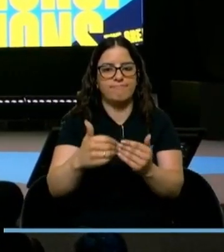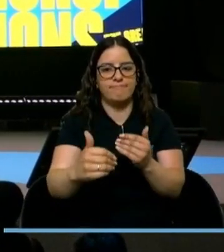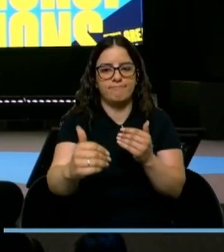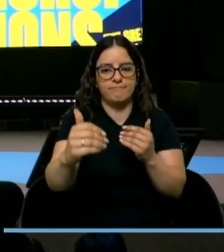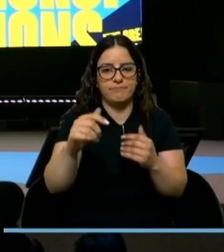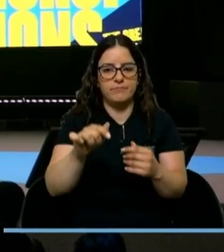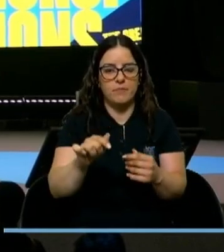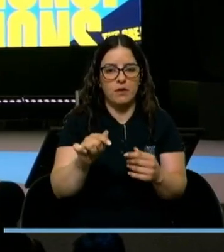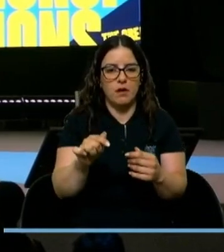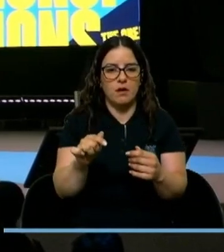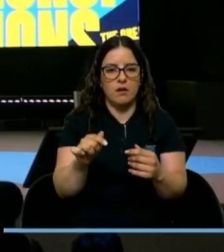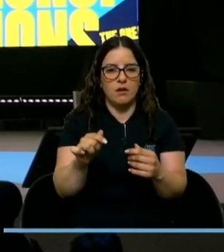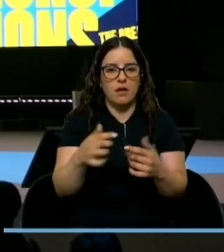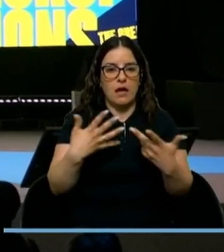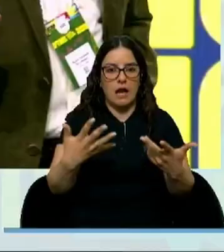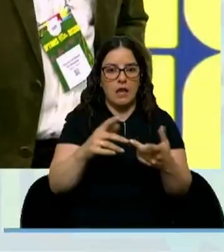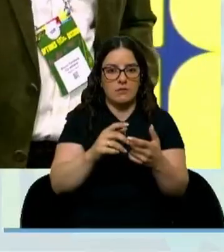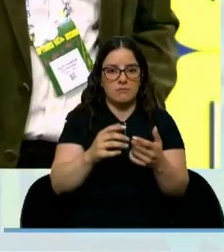grande alteração